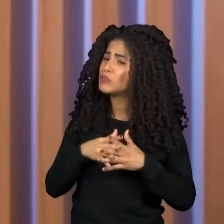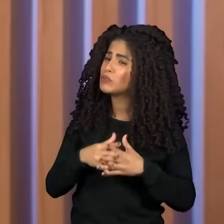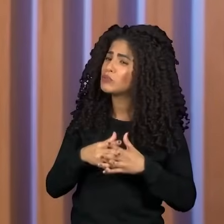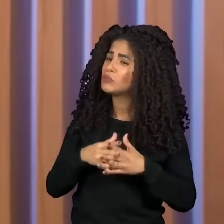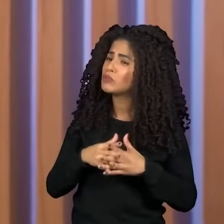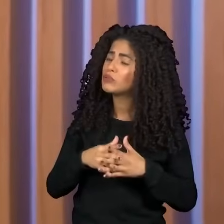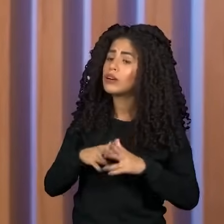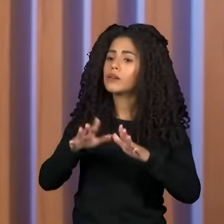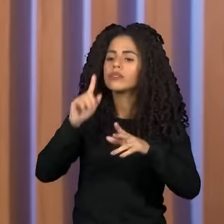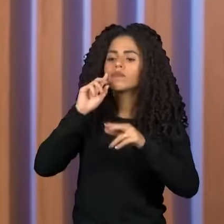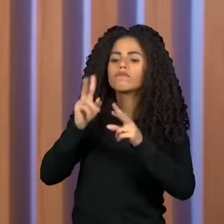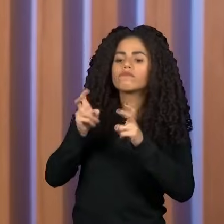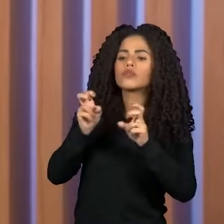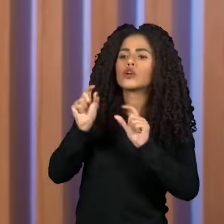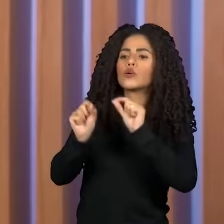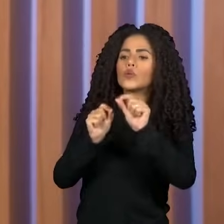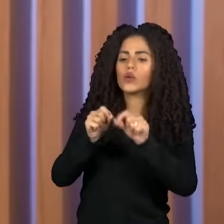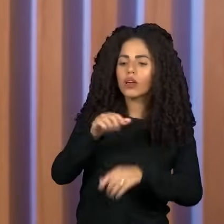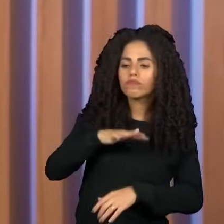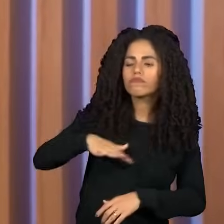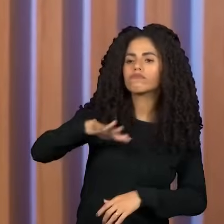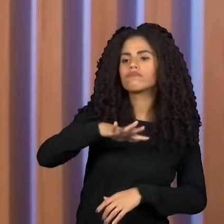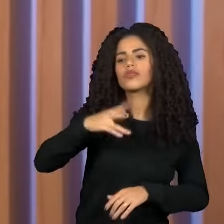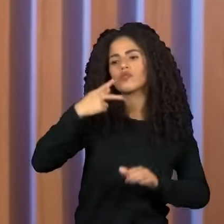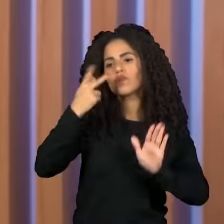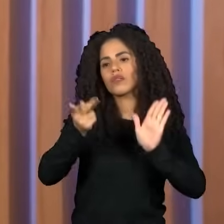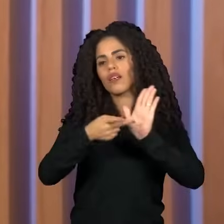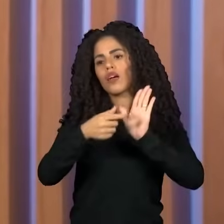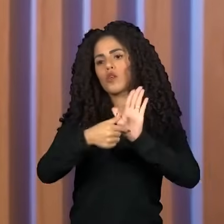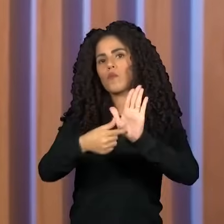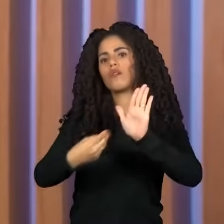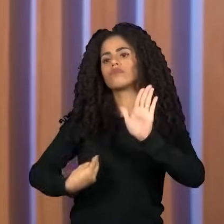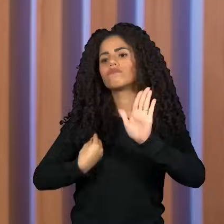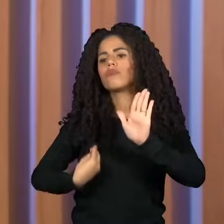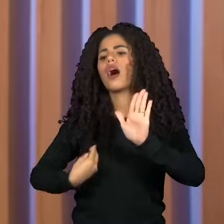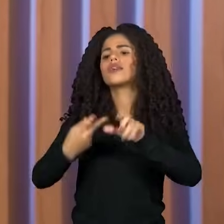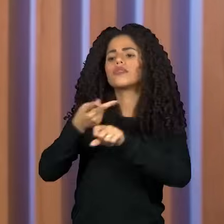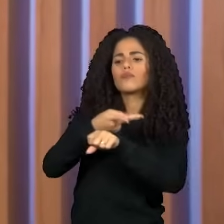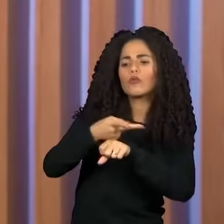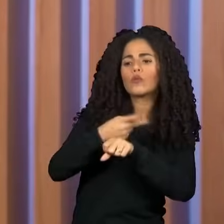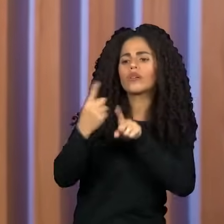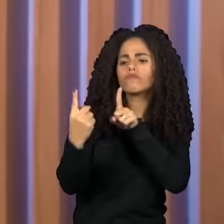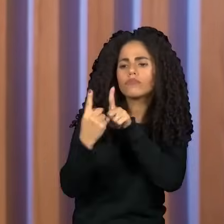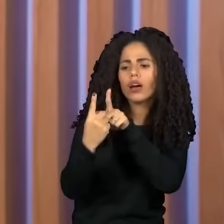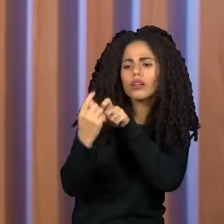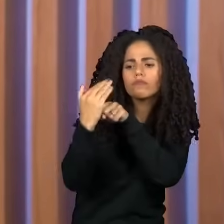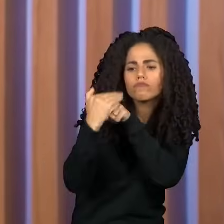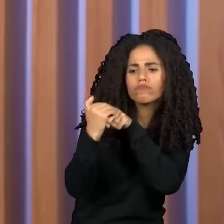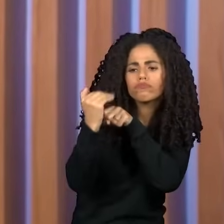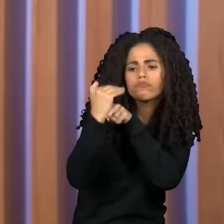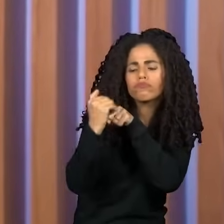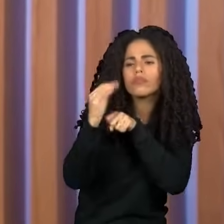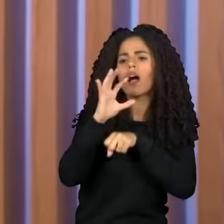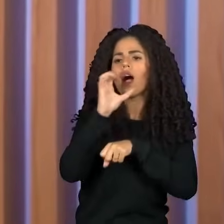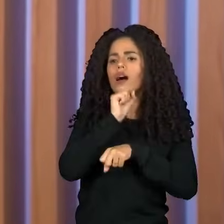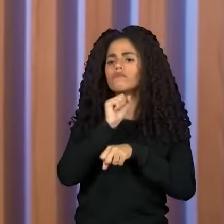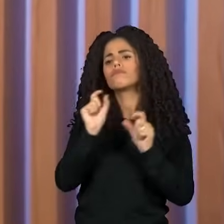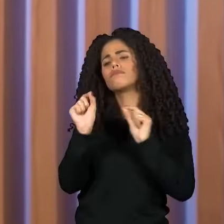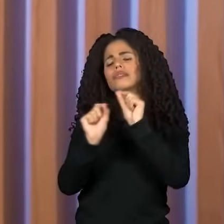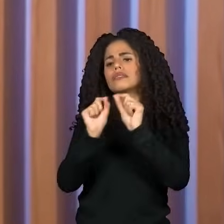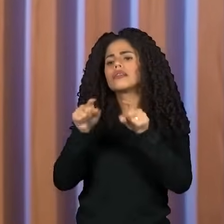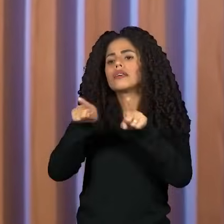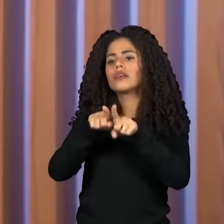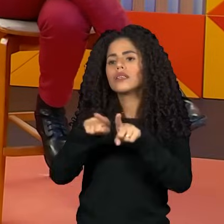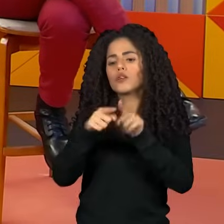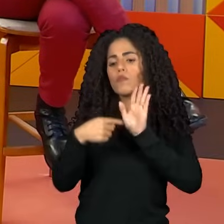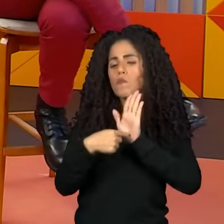que tem muito um espaço de reafirmação de si. Às vezes está buscando um carinho, um afeto, ou então qualquer coisa mais rápida, mas também tem uma afirmação